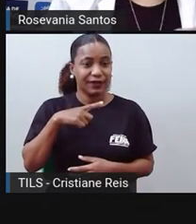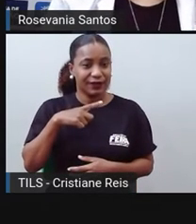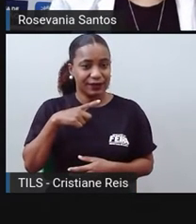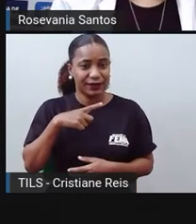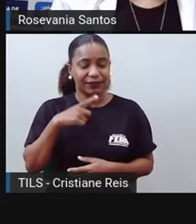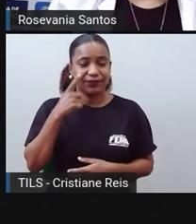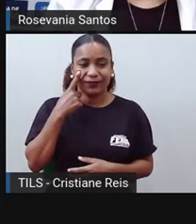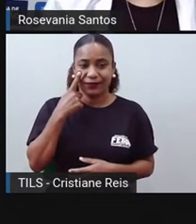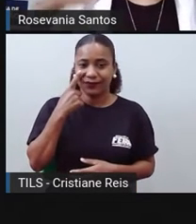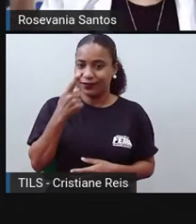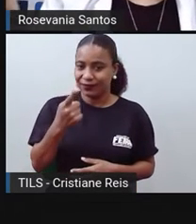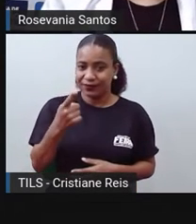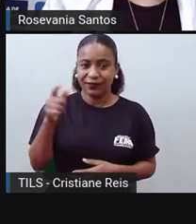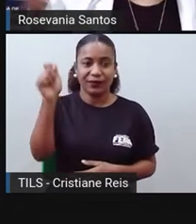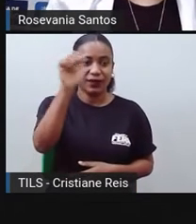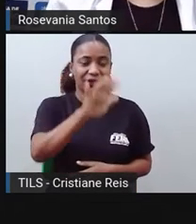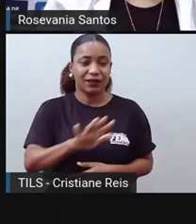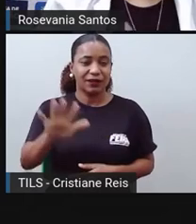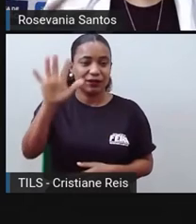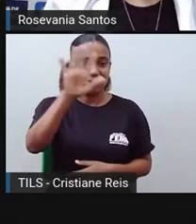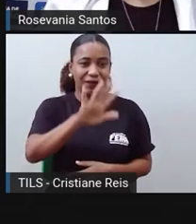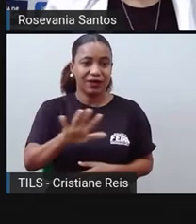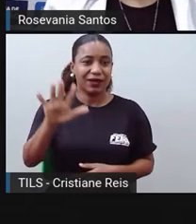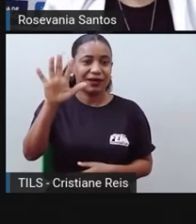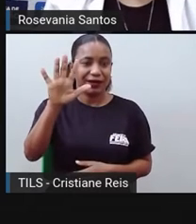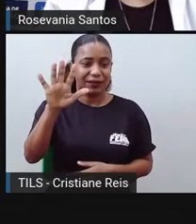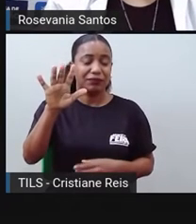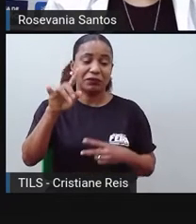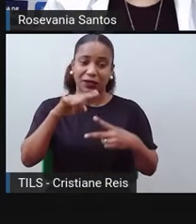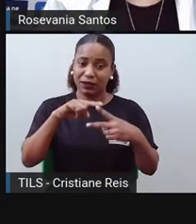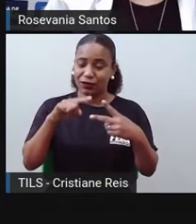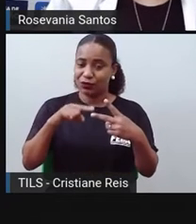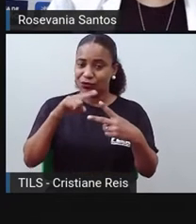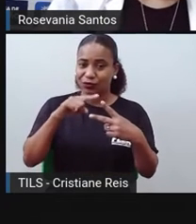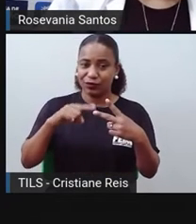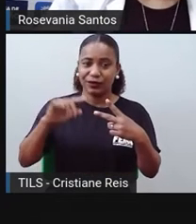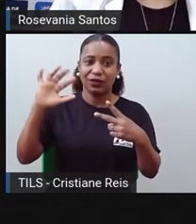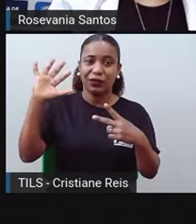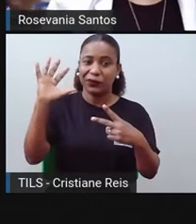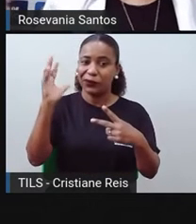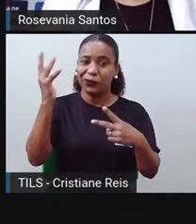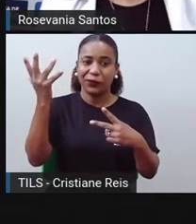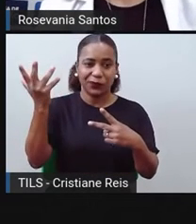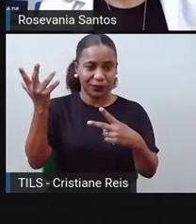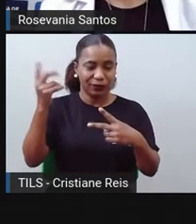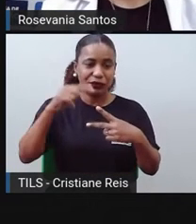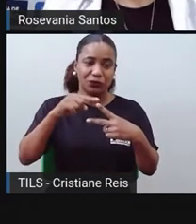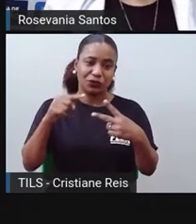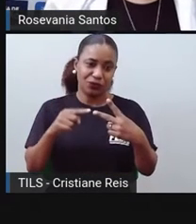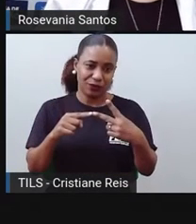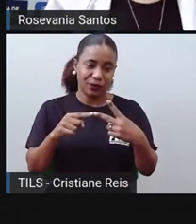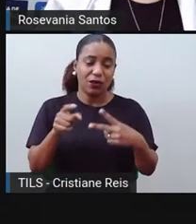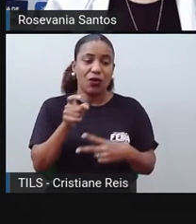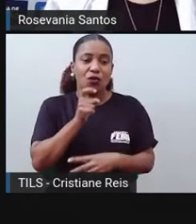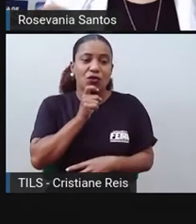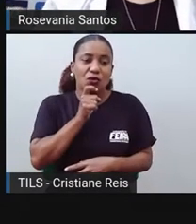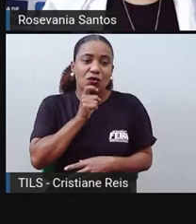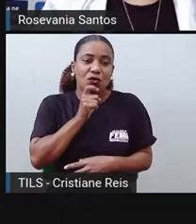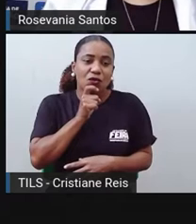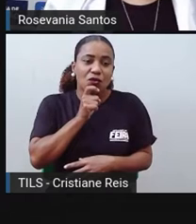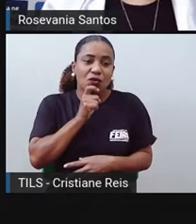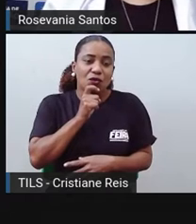se tratando, né, de áreas extremas, a gente tem duas estações definidas, uma é o verão, a outra é o inverno. Não é